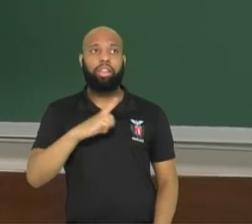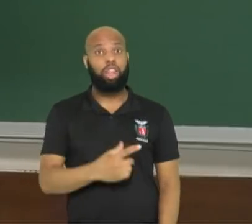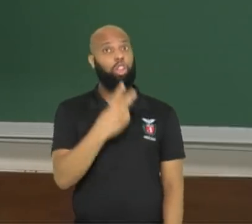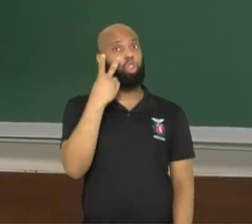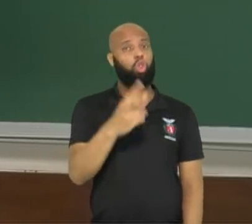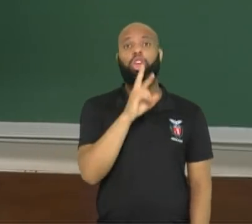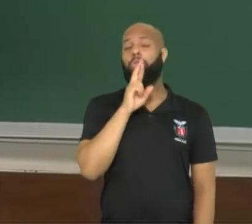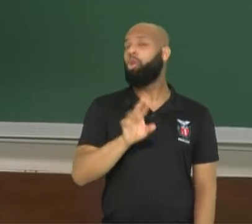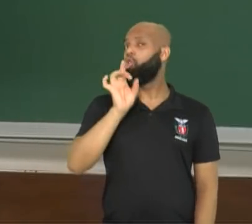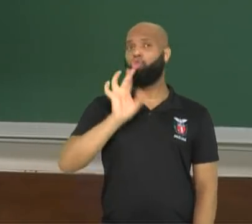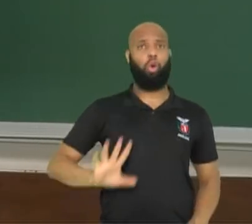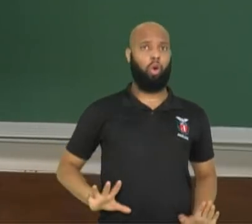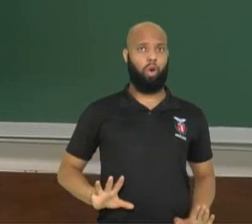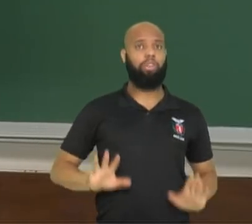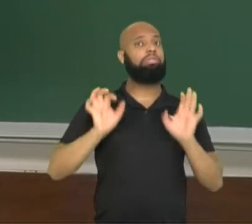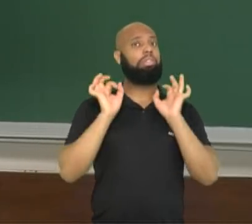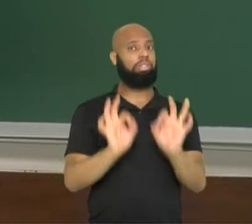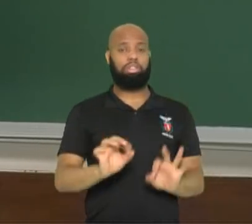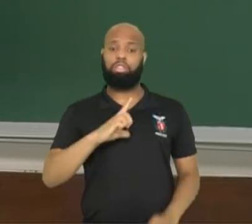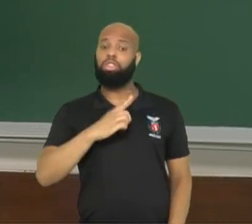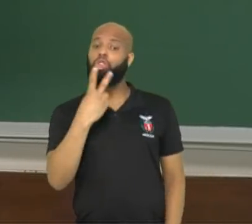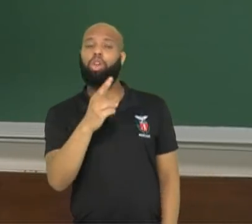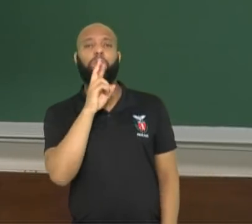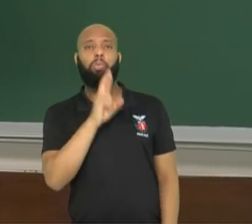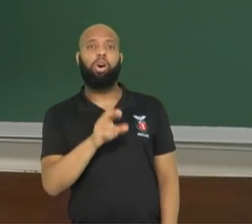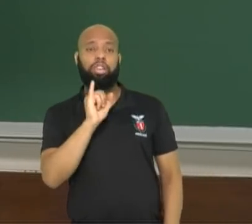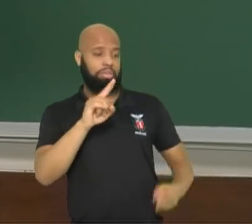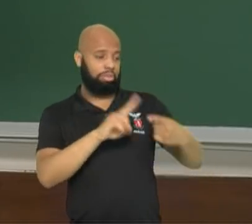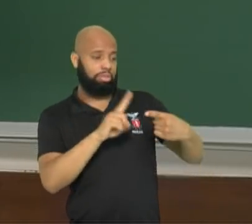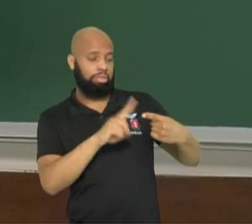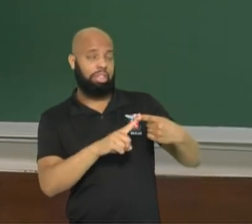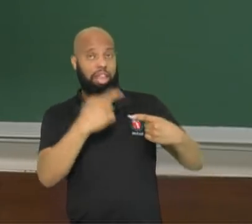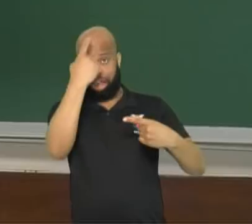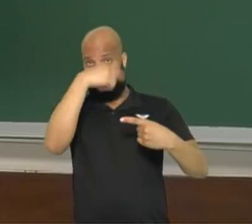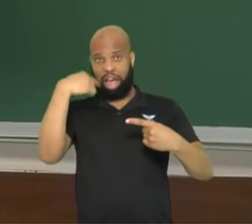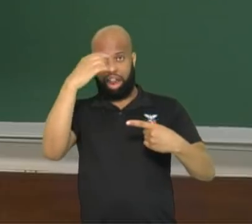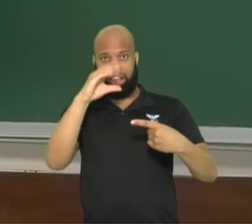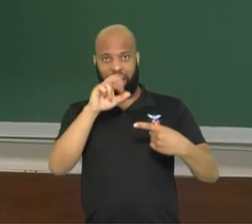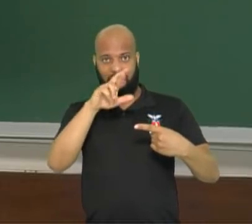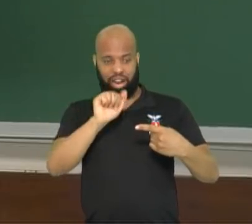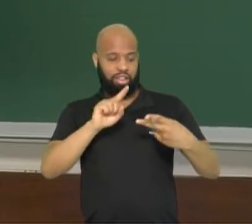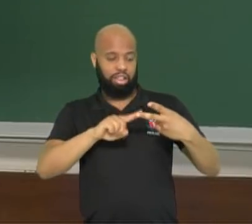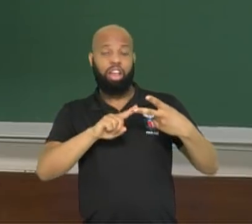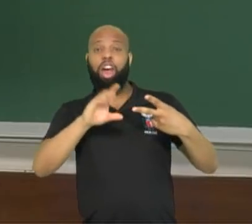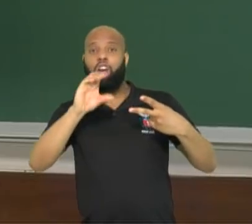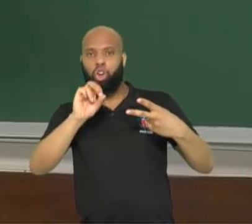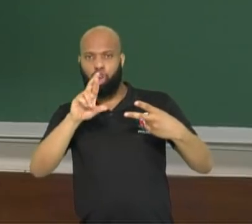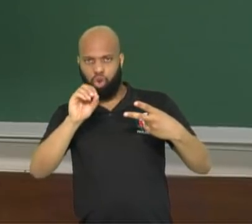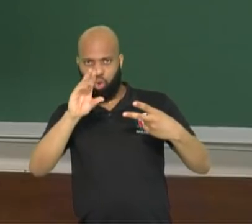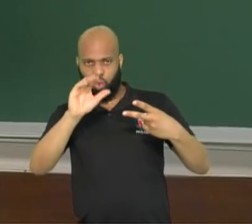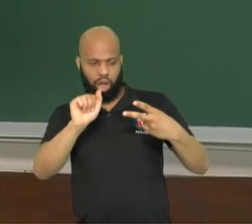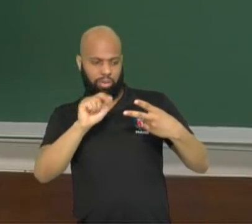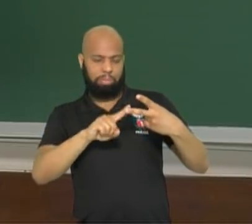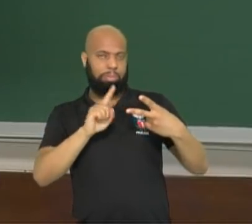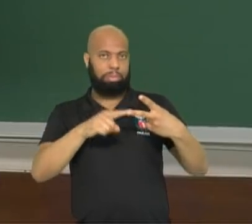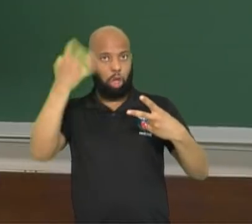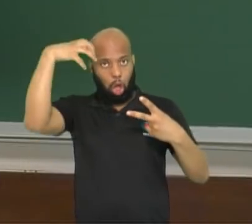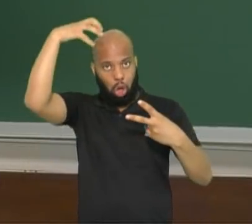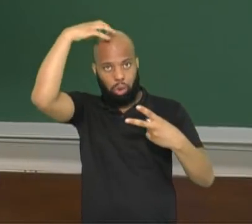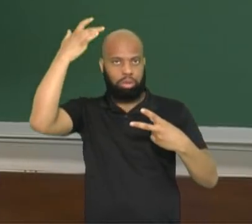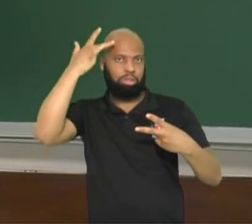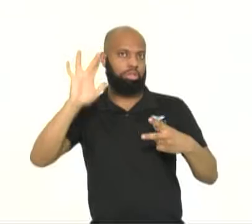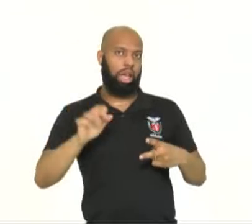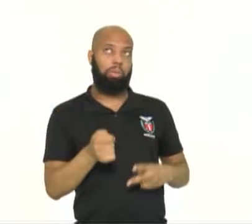2 resultados. Essa é a minha certeza. Se vai ser cara ou coroa, só jogando para eu saber, ok? Então,